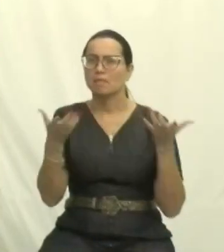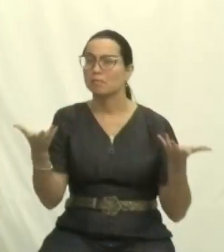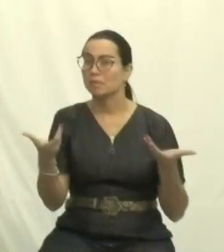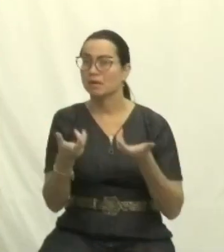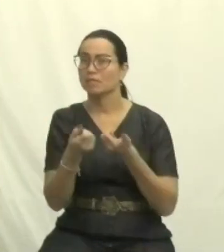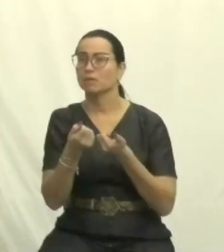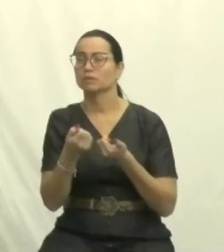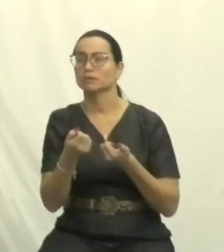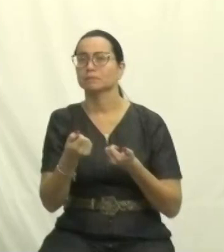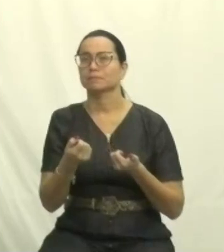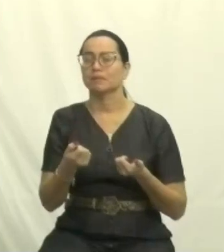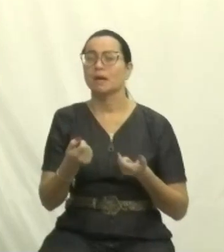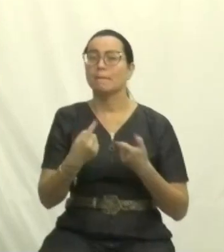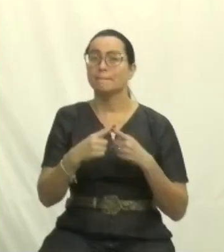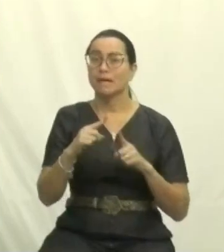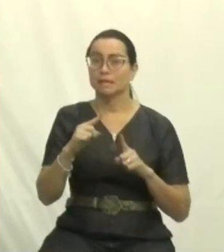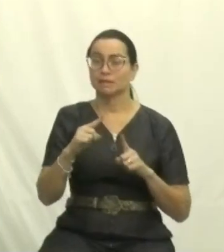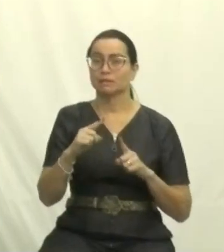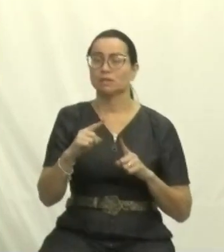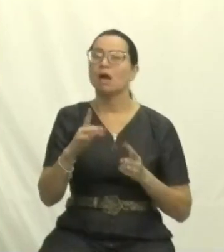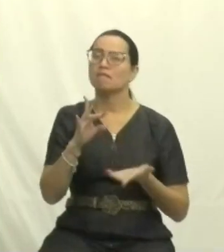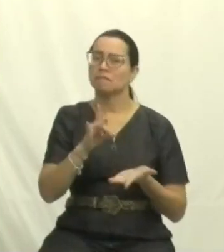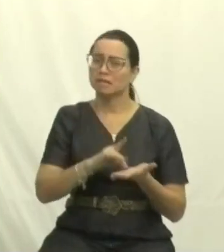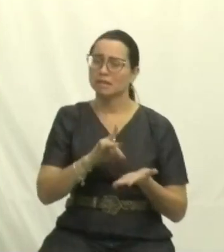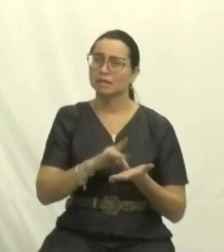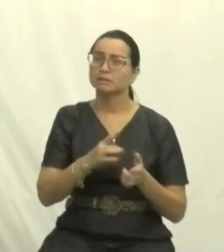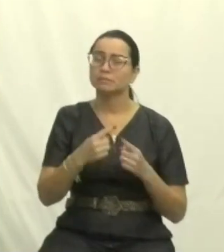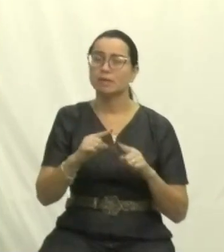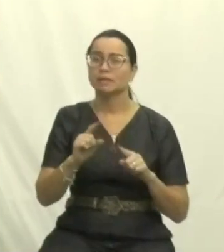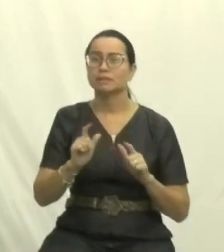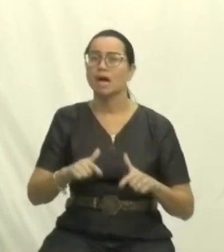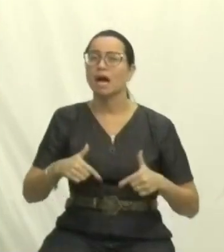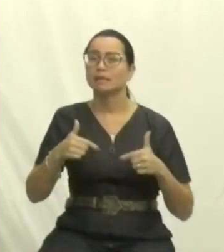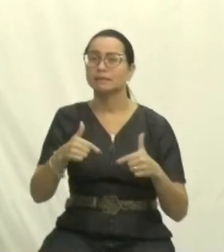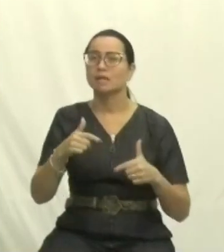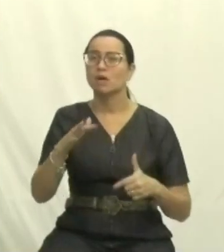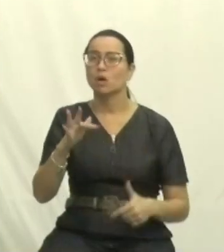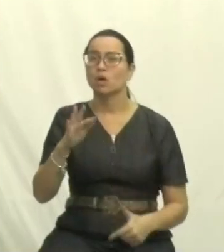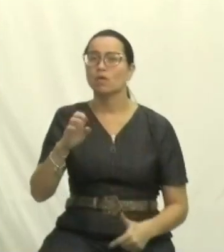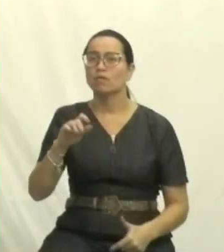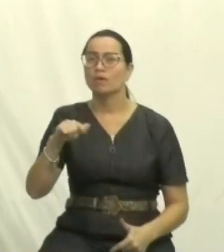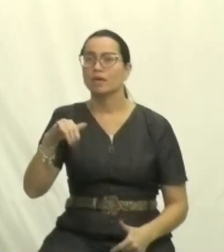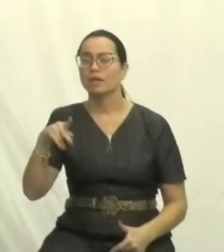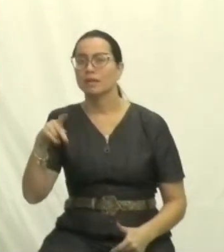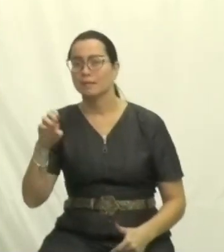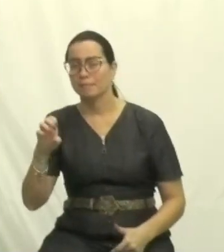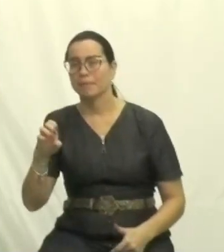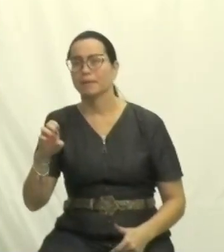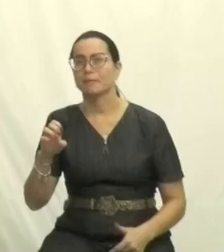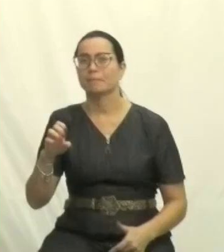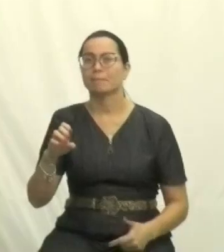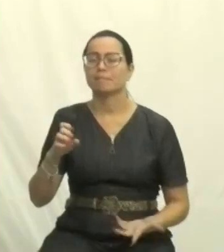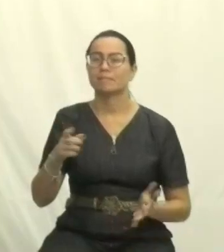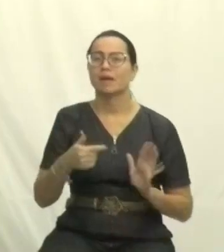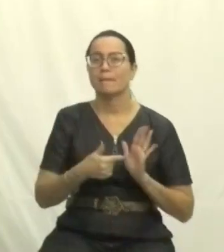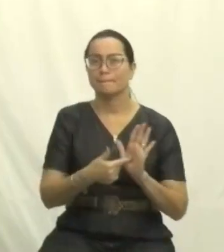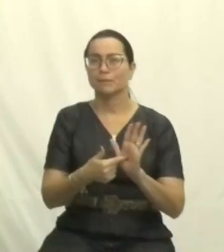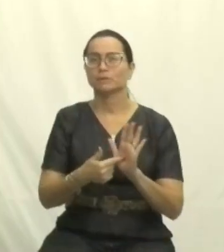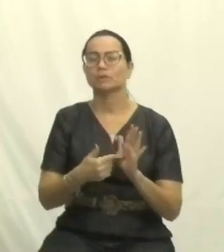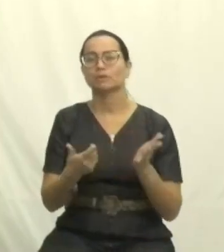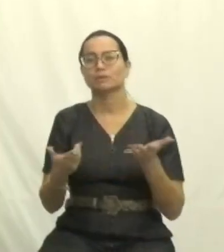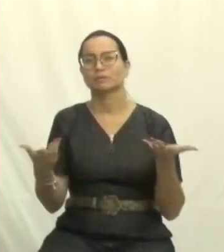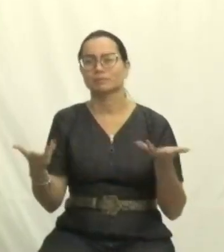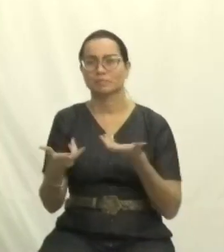é muito verdadeiro, mas também as ações do Felipe frente à Secretaria da Fazenda por esse período realmente demonstrou uma